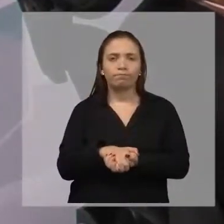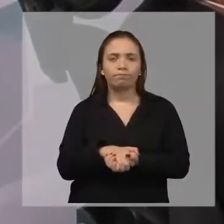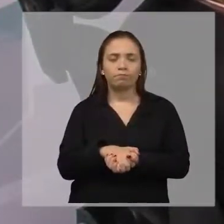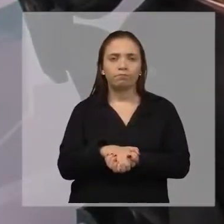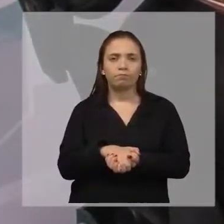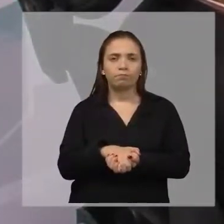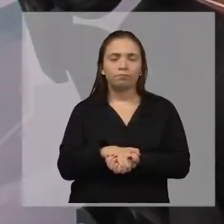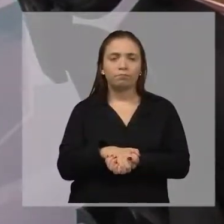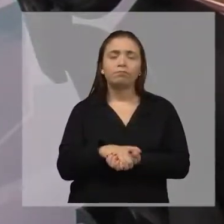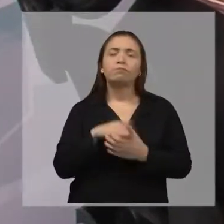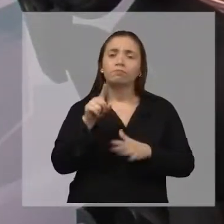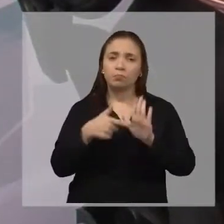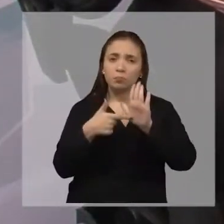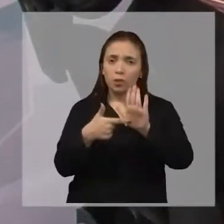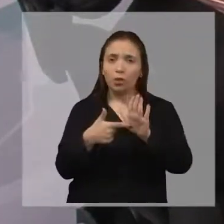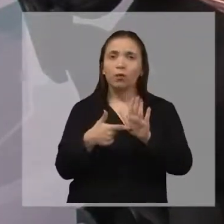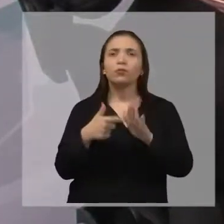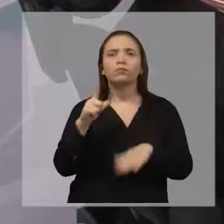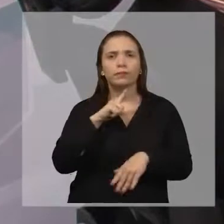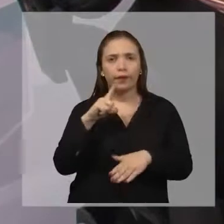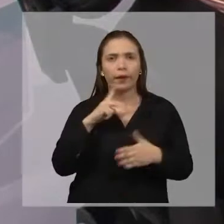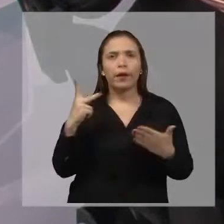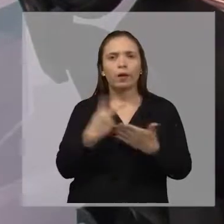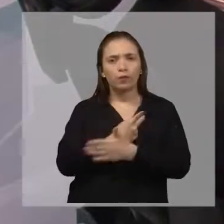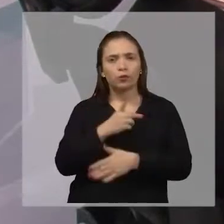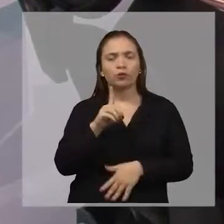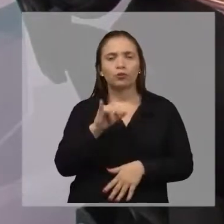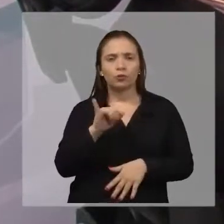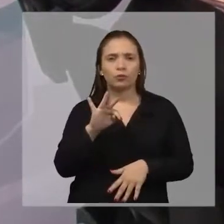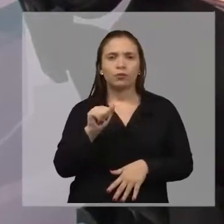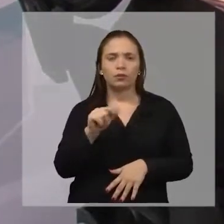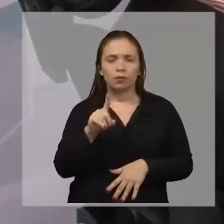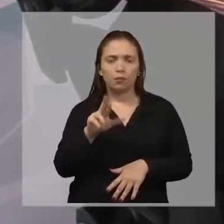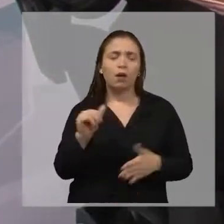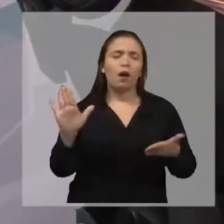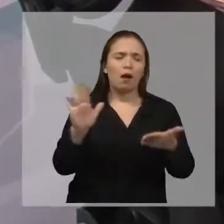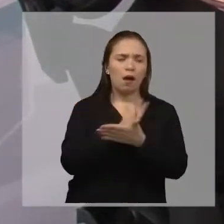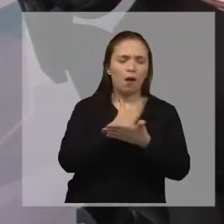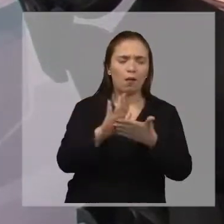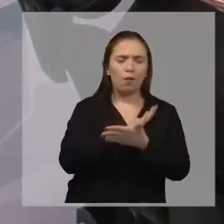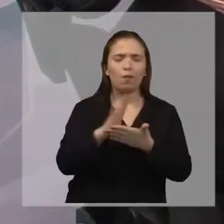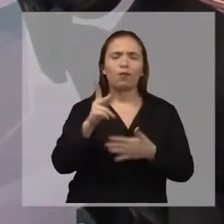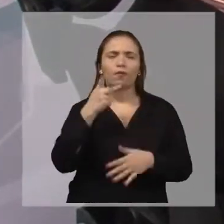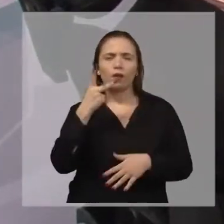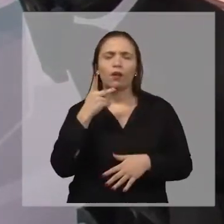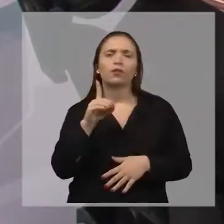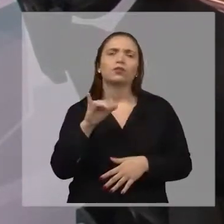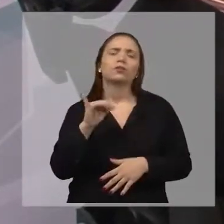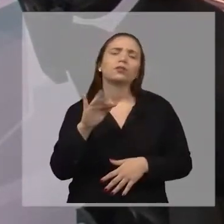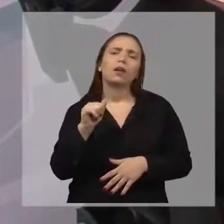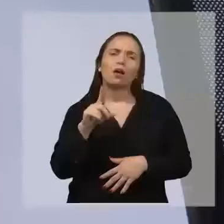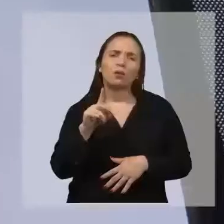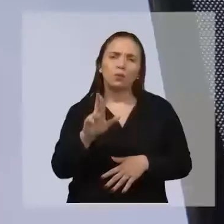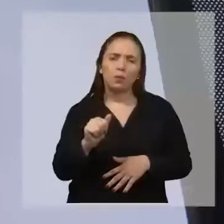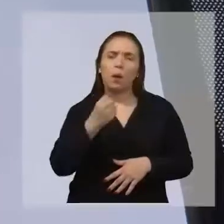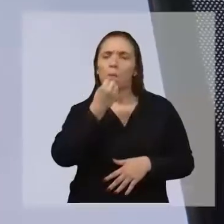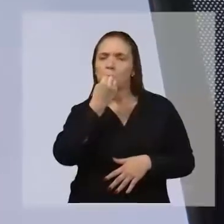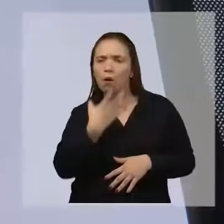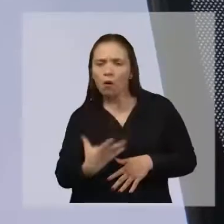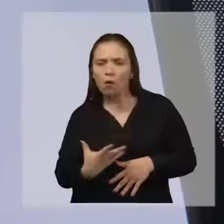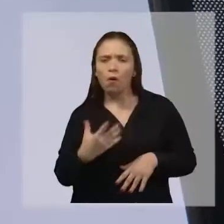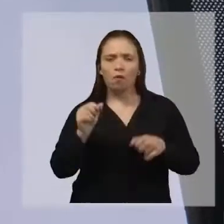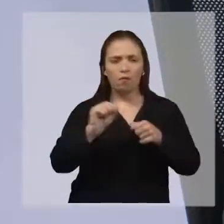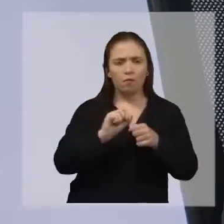ditadura. Você pode até dizer que em alguns casos a ditadura foi generosa, tudo bem, entre aspas, mas que